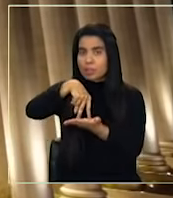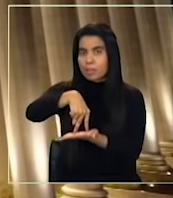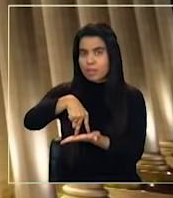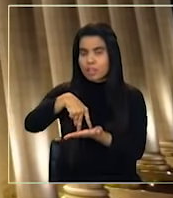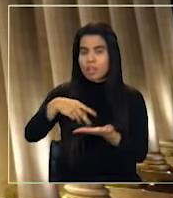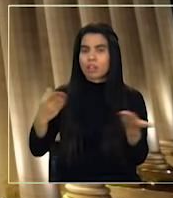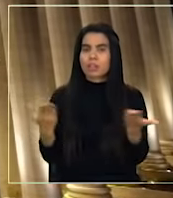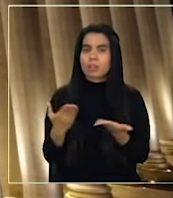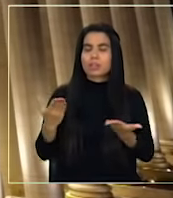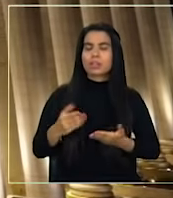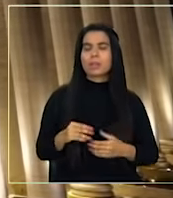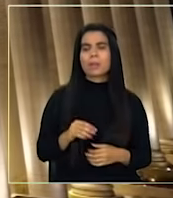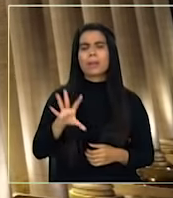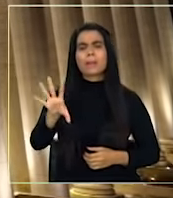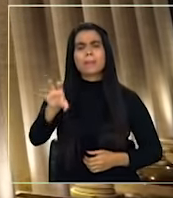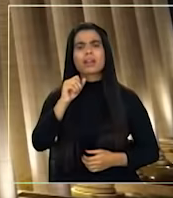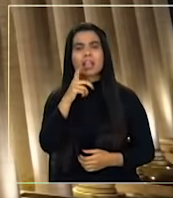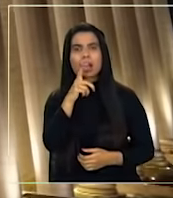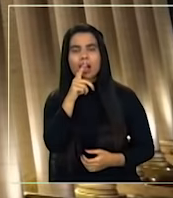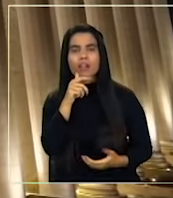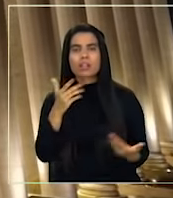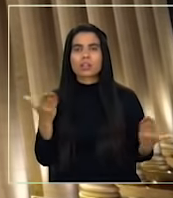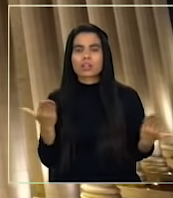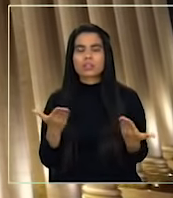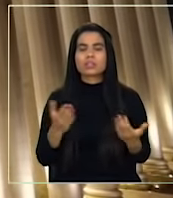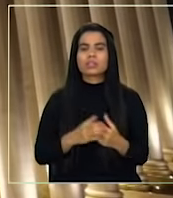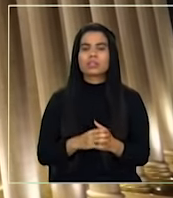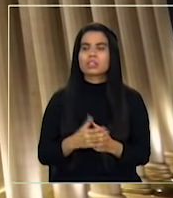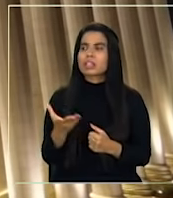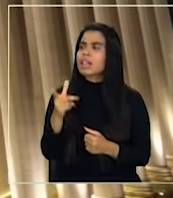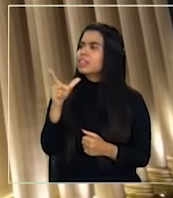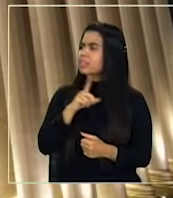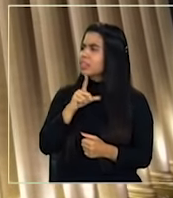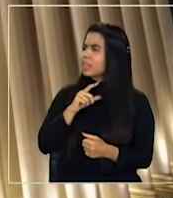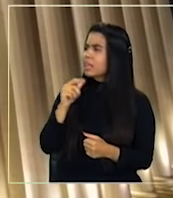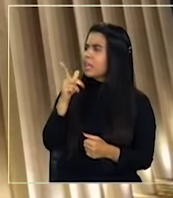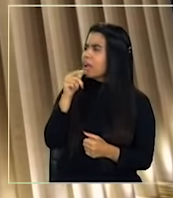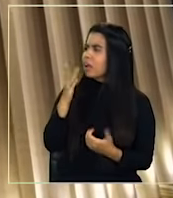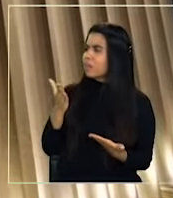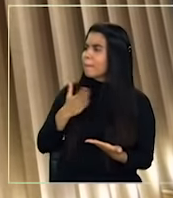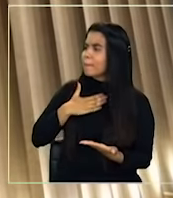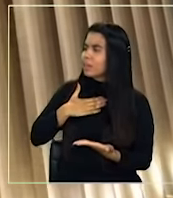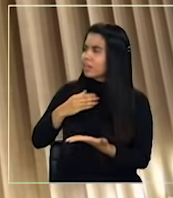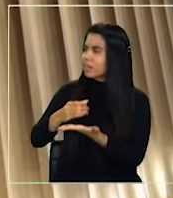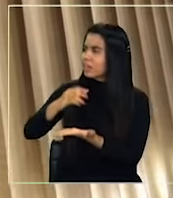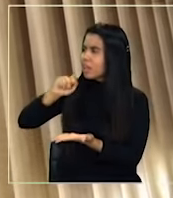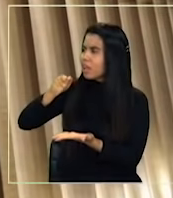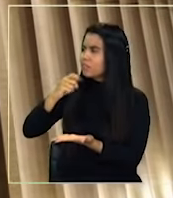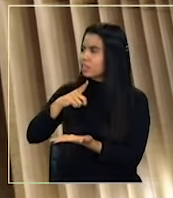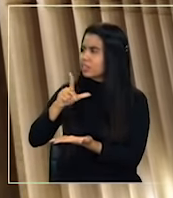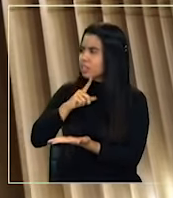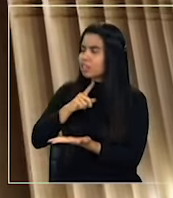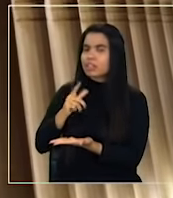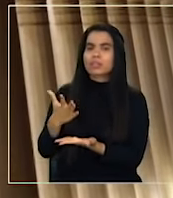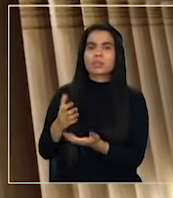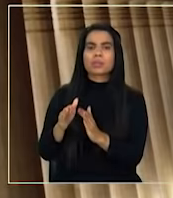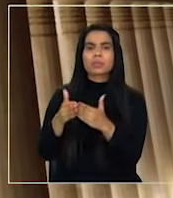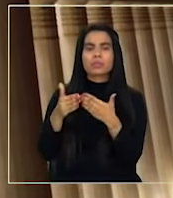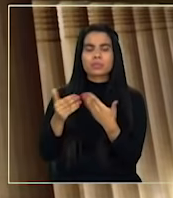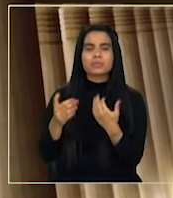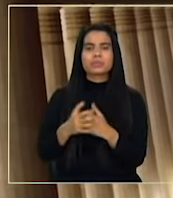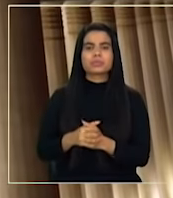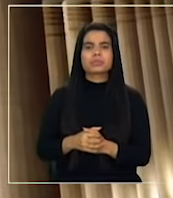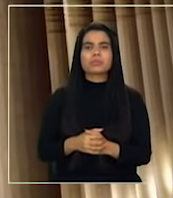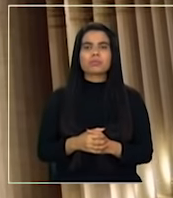está, pegue a água, eu queria que trouxesse a água. Tem água aí, a garrafa com água, a minha garrafa com água? Por favor, me traz aí a água